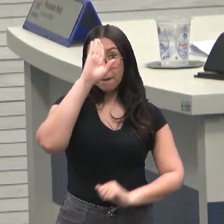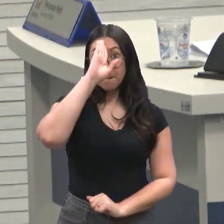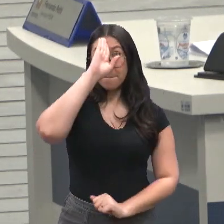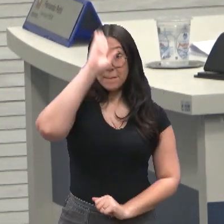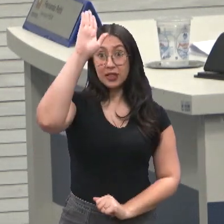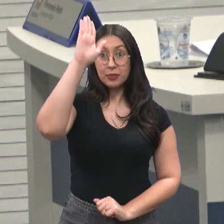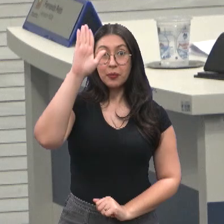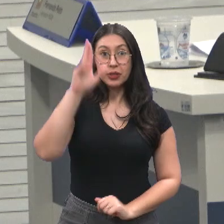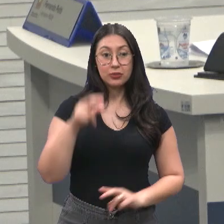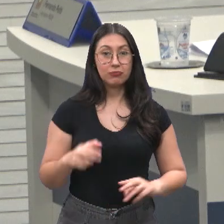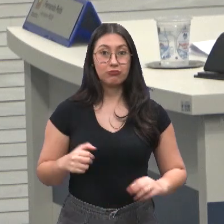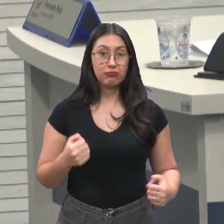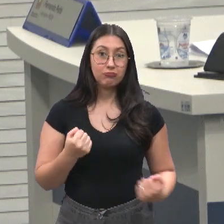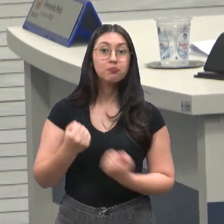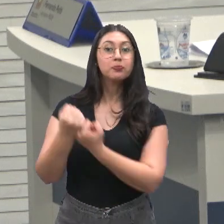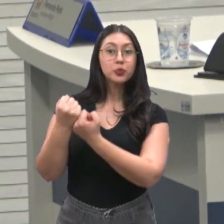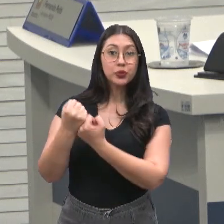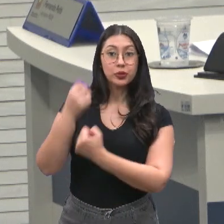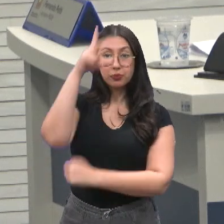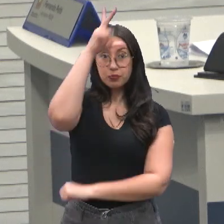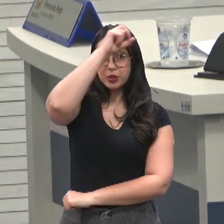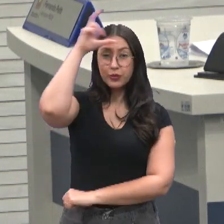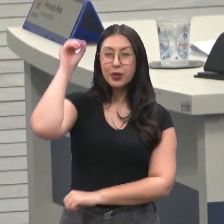bancada, e eu tenho certeza, Sérgio,